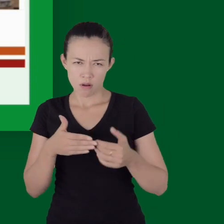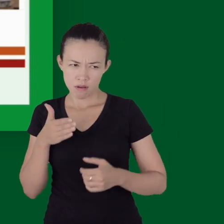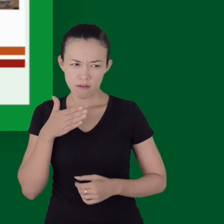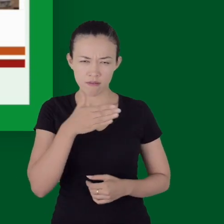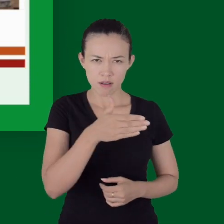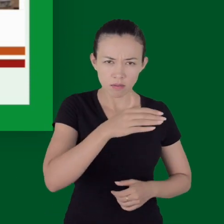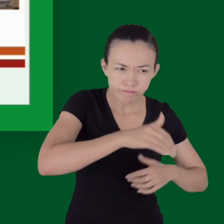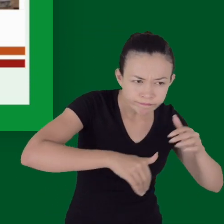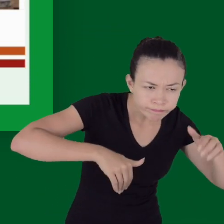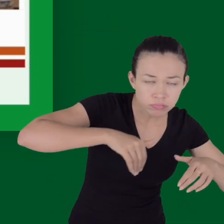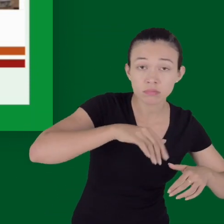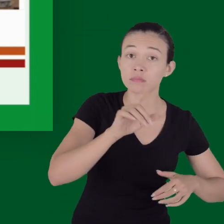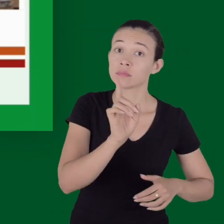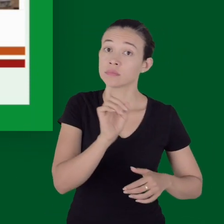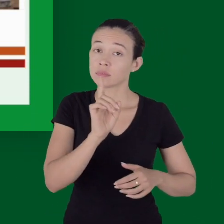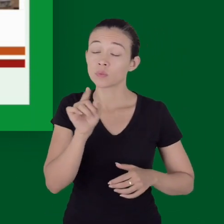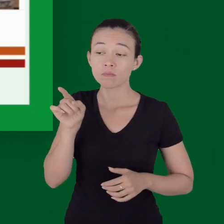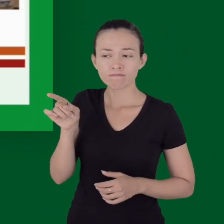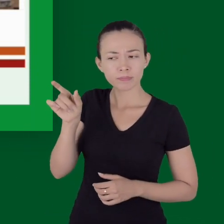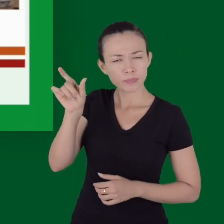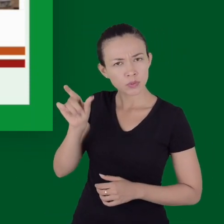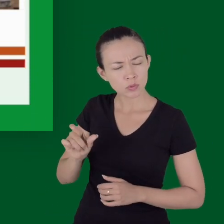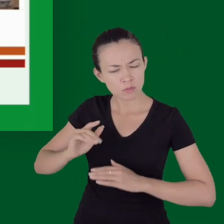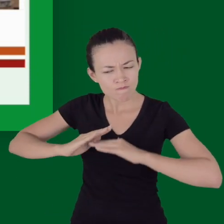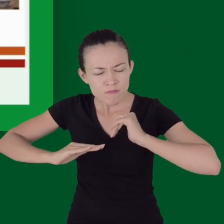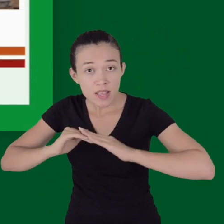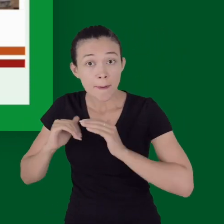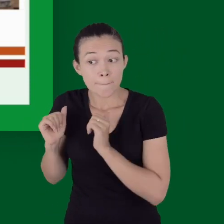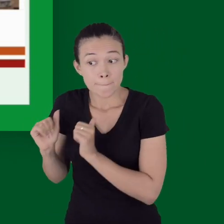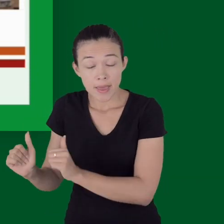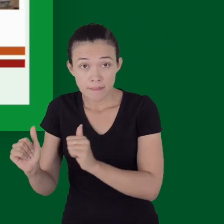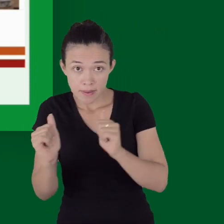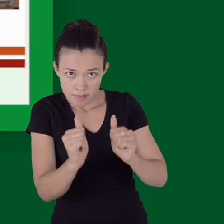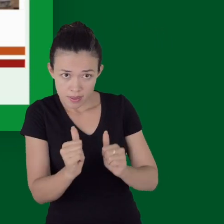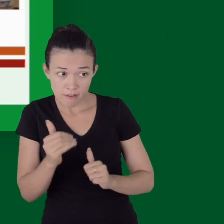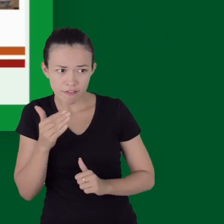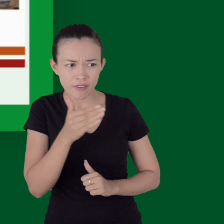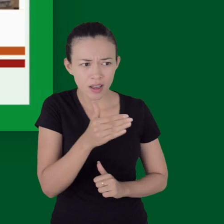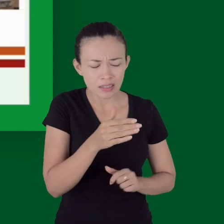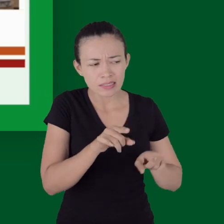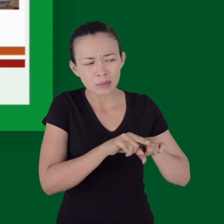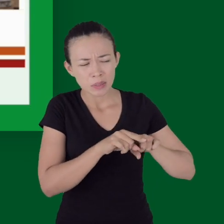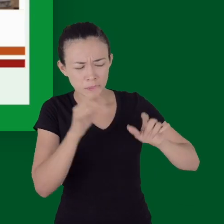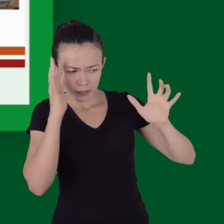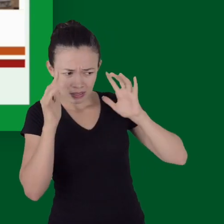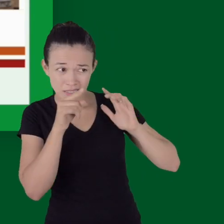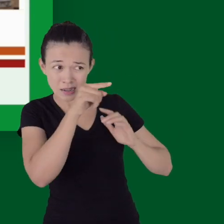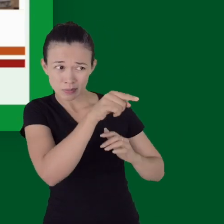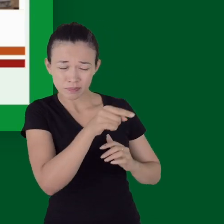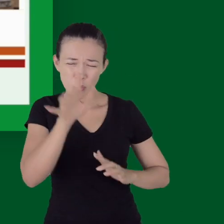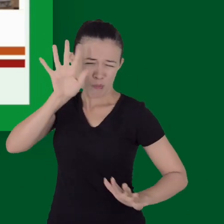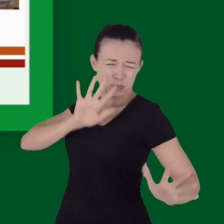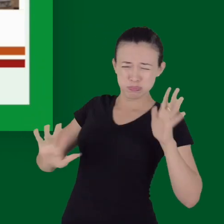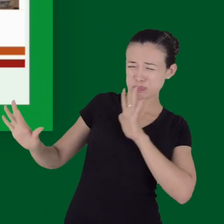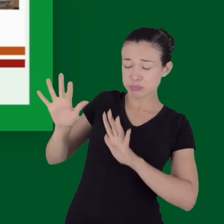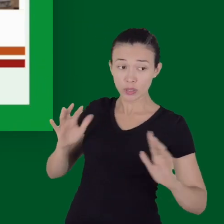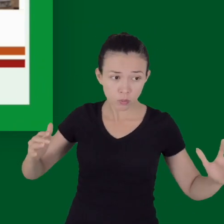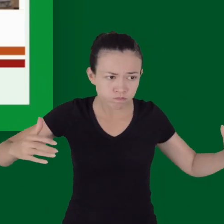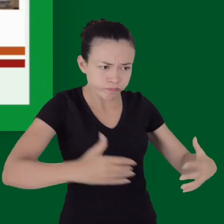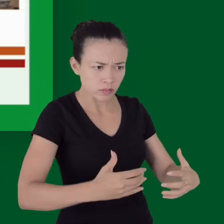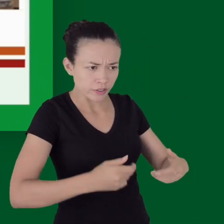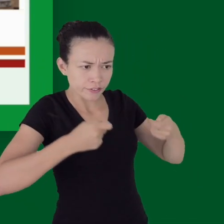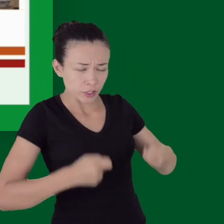os resgates a nado, eles não são recomendados, a não ser que o socorrista tenha um treinamento e seja capaz de controlar a situação, caso a vítima